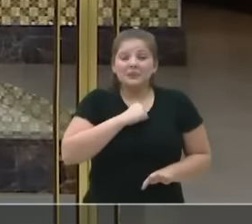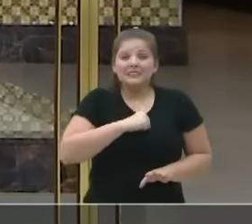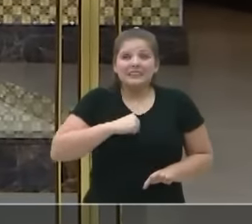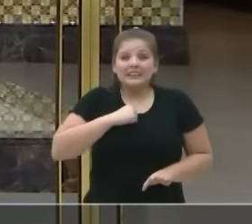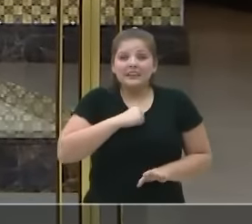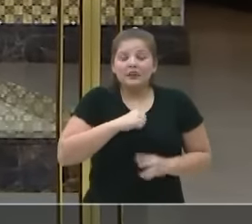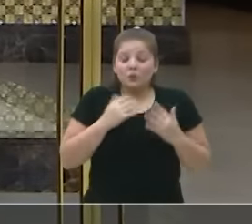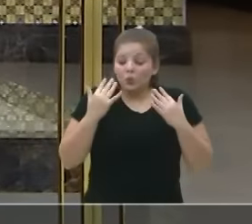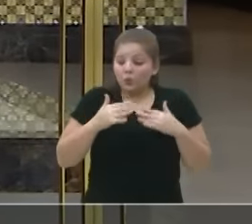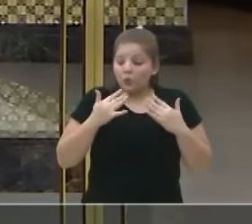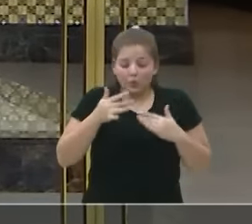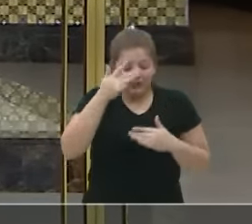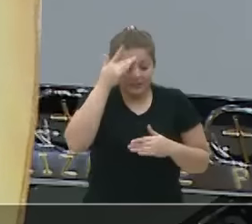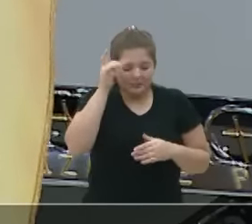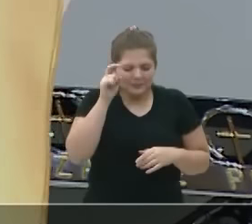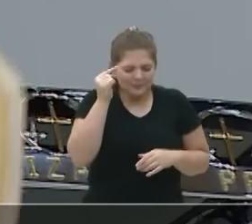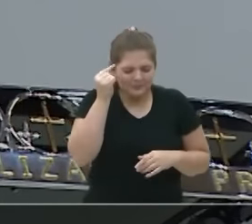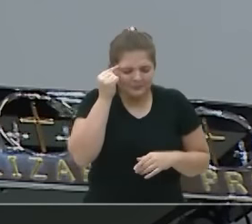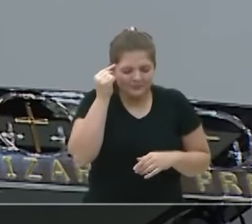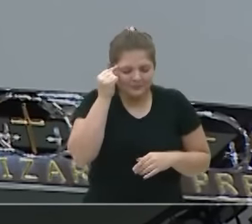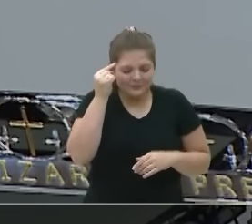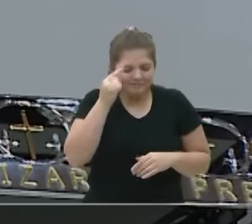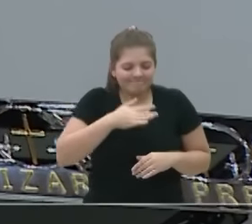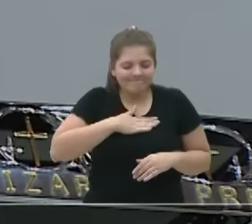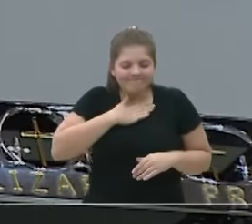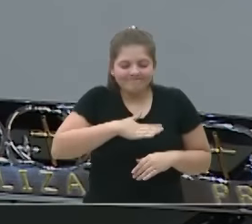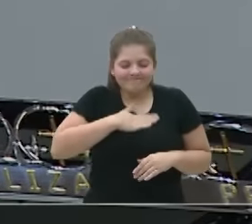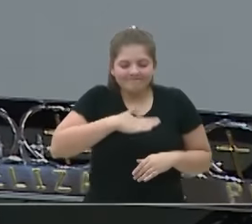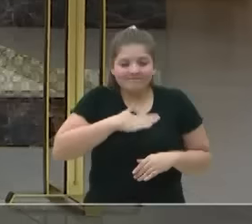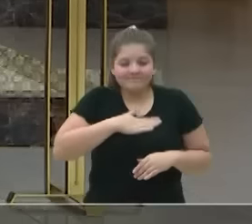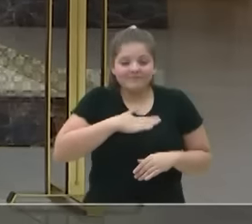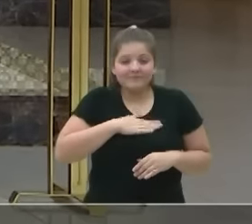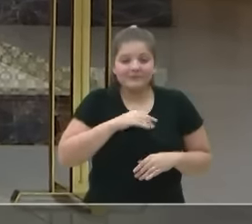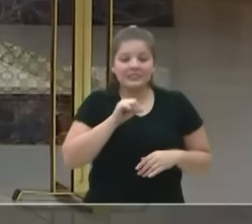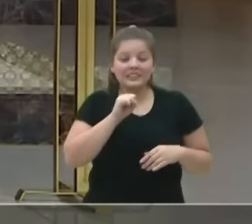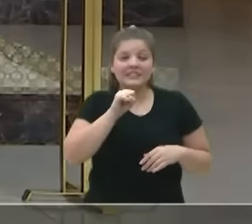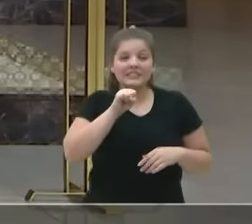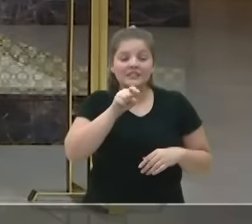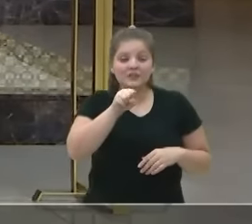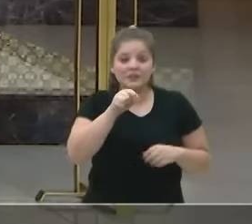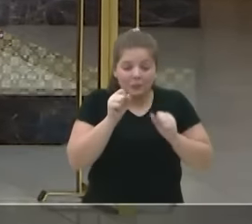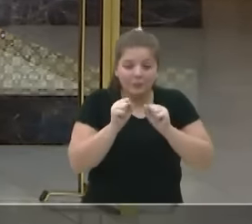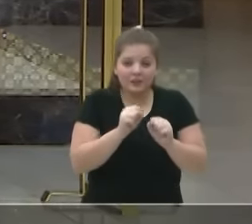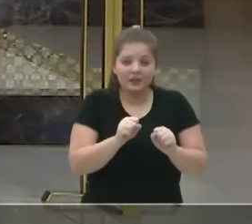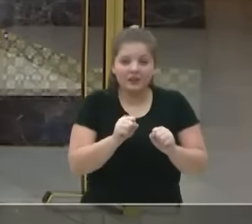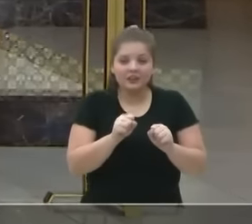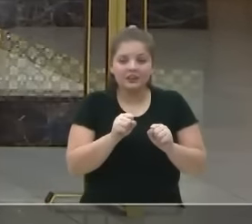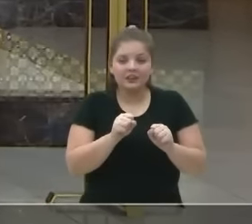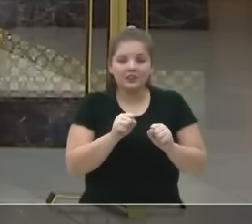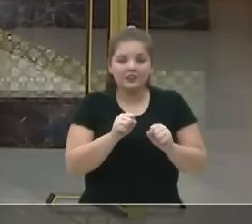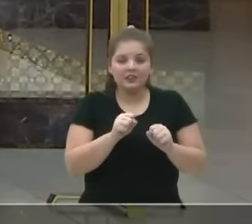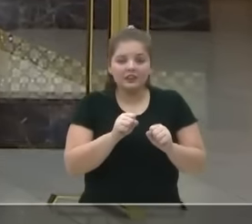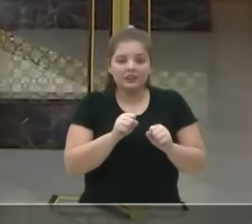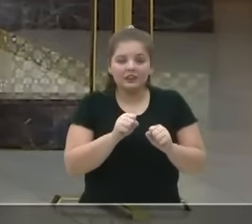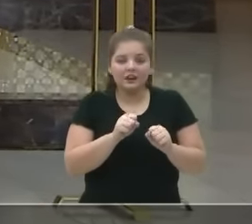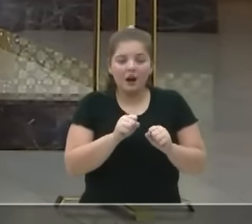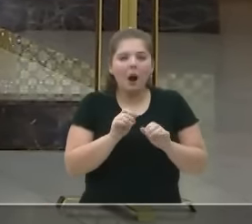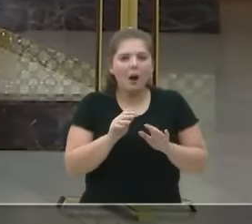pessoa, você pensa tão gostoso da pessoa, que se você pudesse, você tiraria